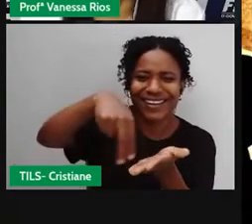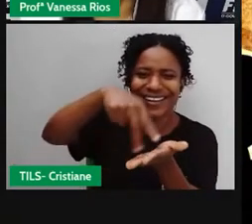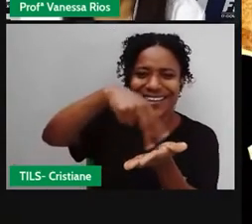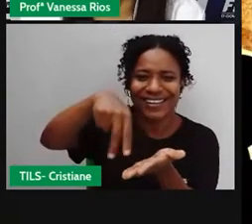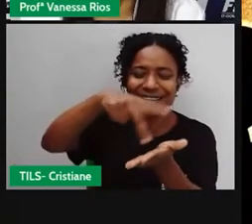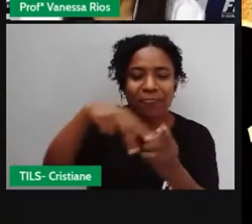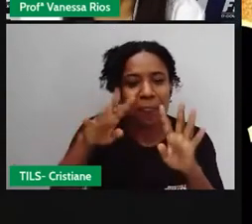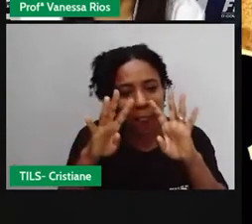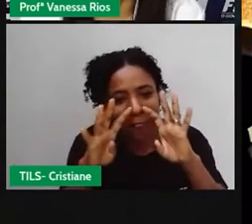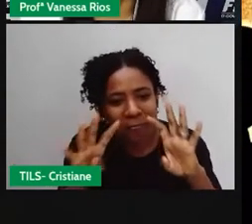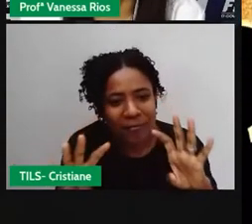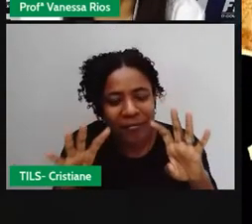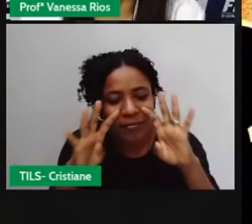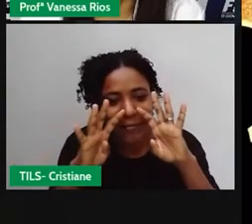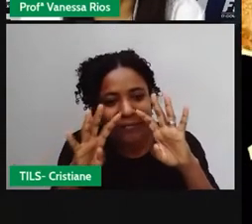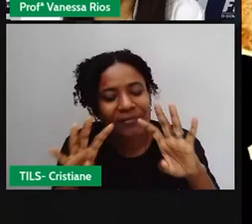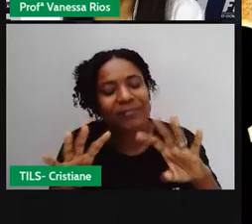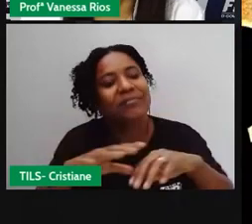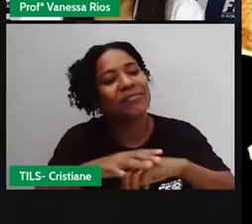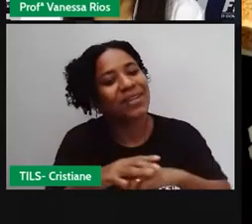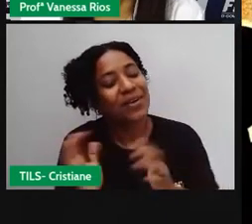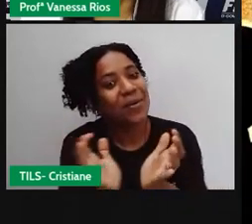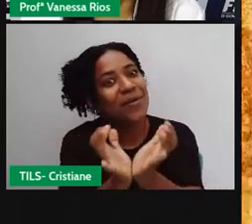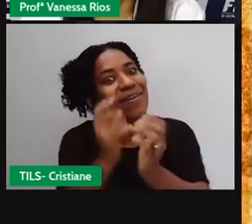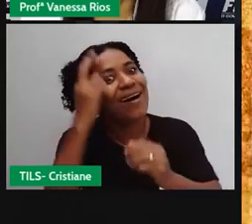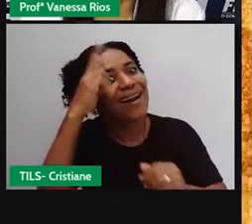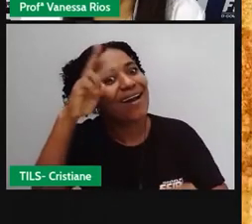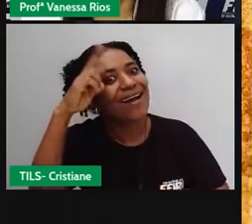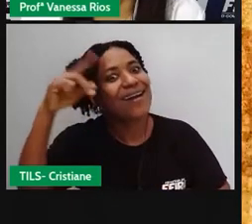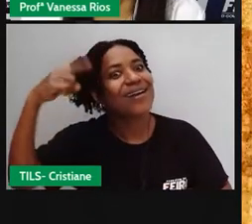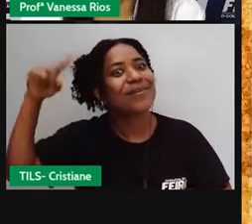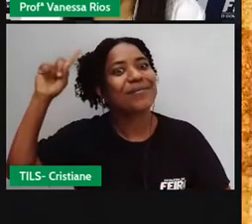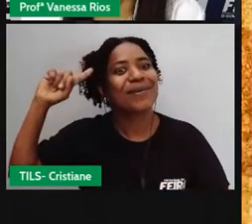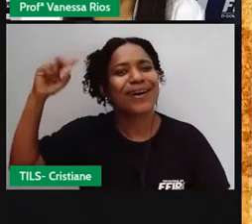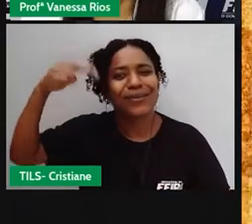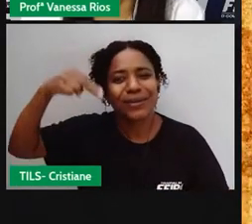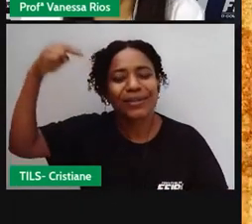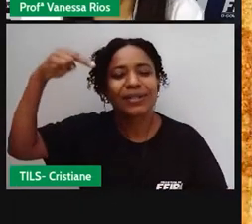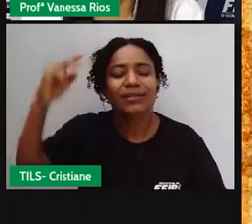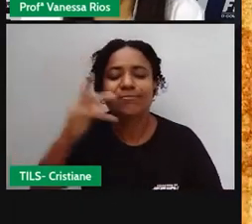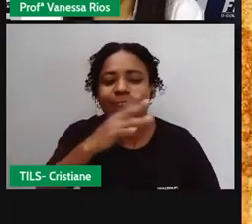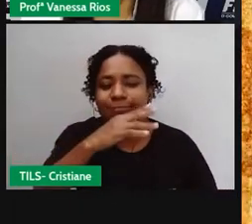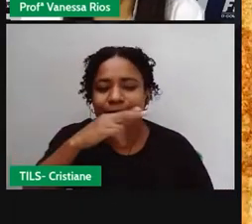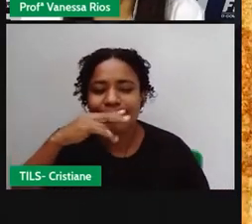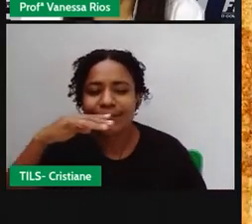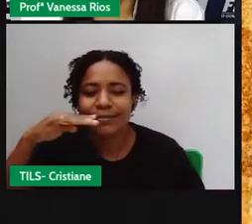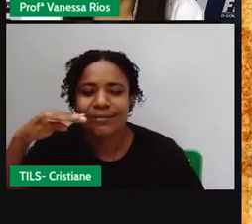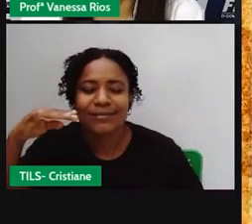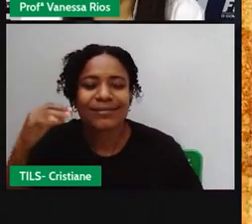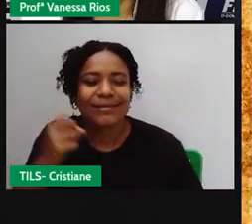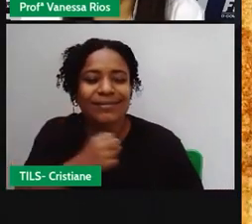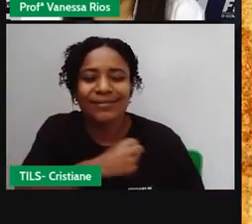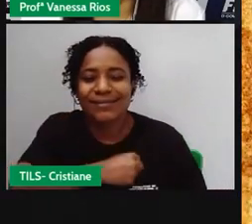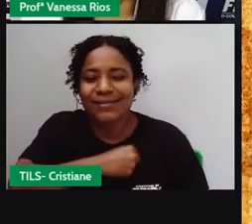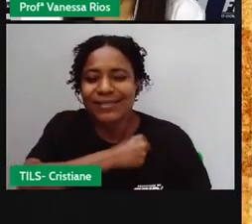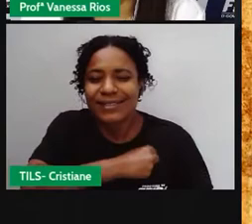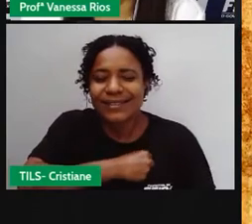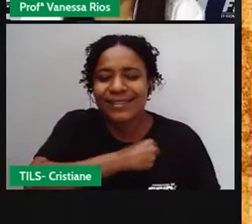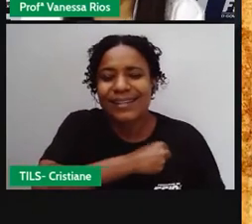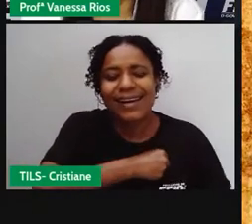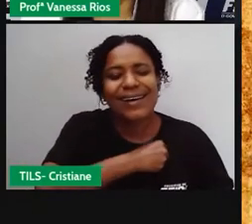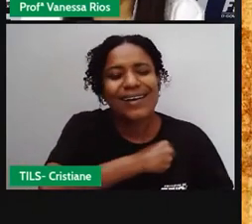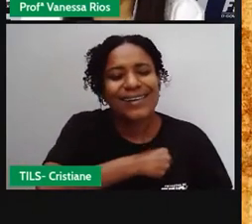homem. E foi aí que o povo começou a se lembrar daquelas terras. Sentia um cheiro de saudade que só quem estava longe de casa podia